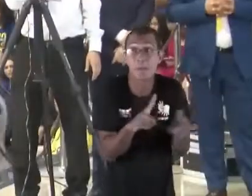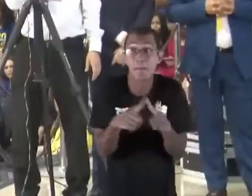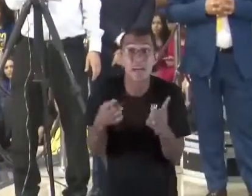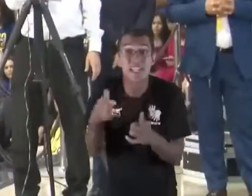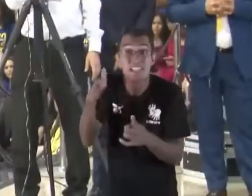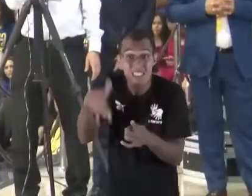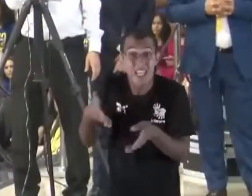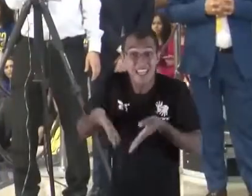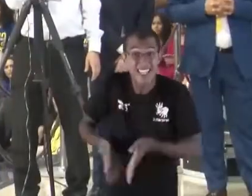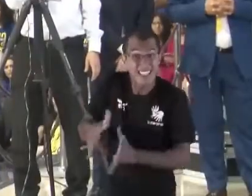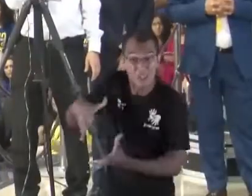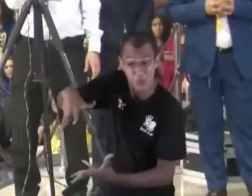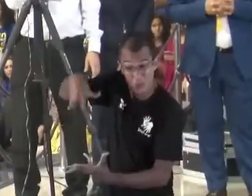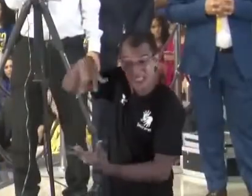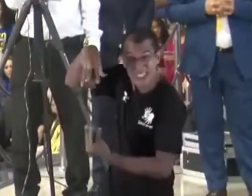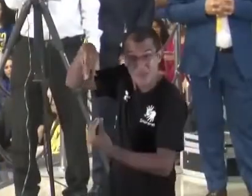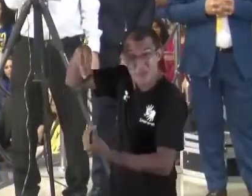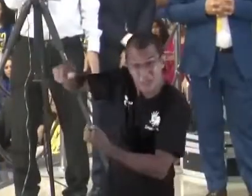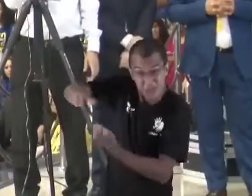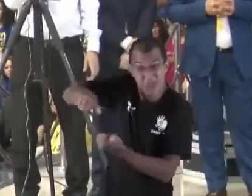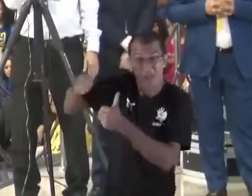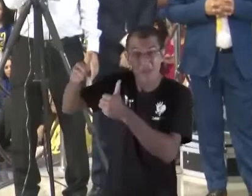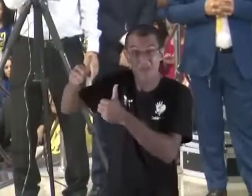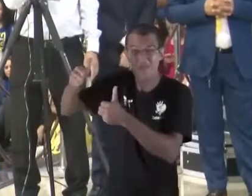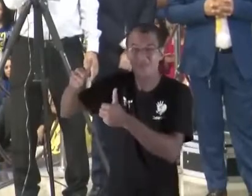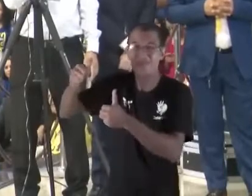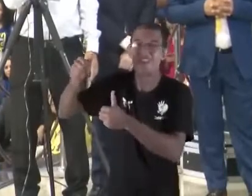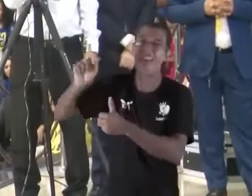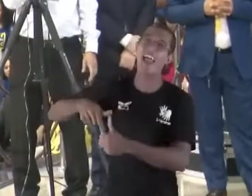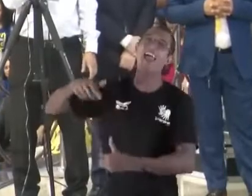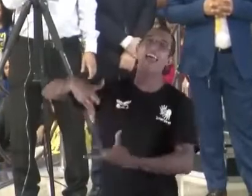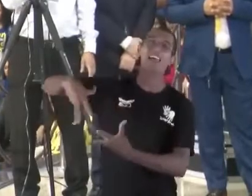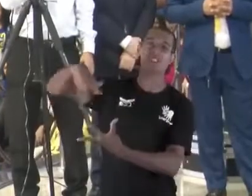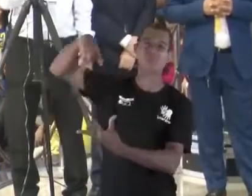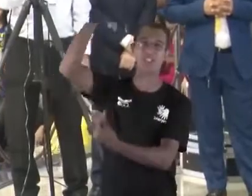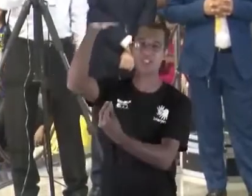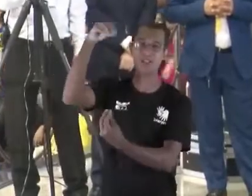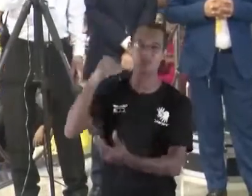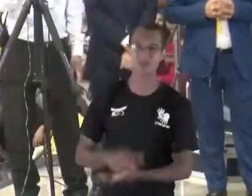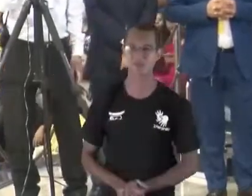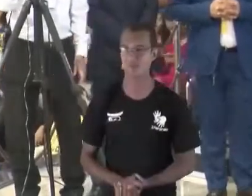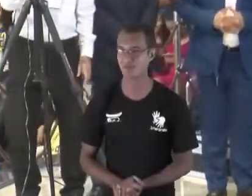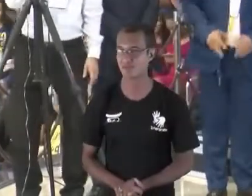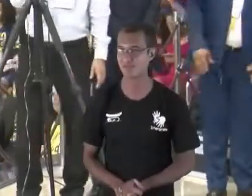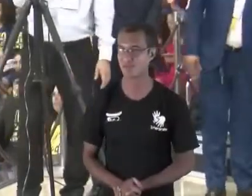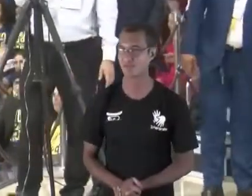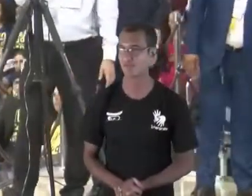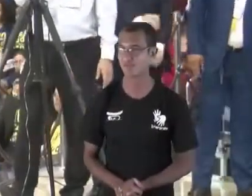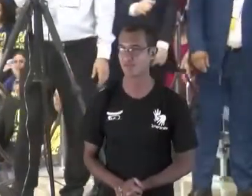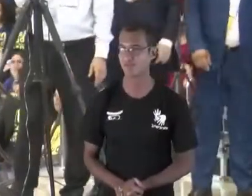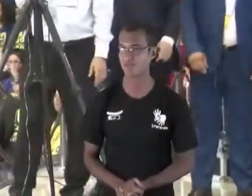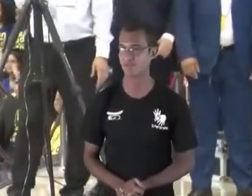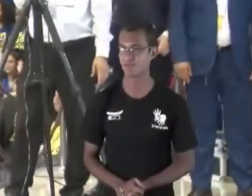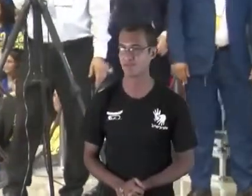Mas quem é nascido do Espírito é Espírito.